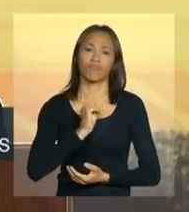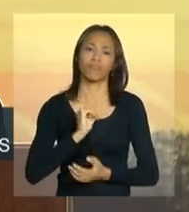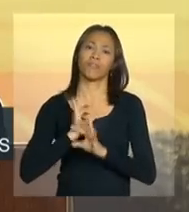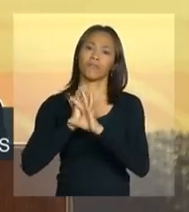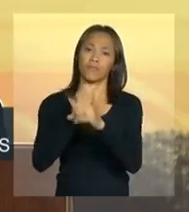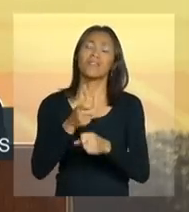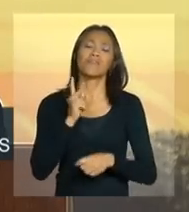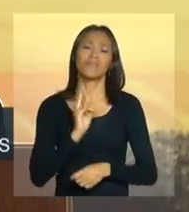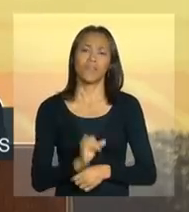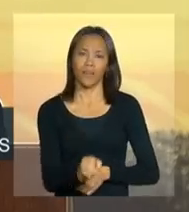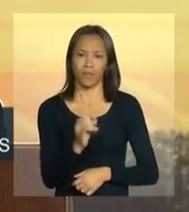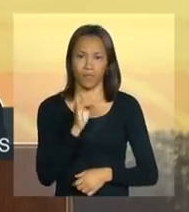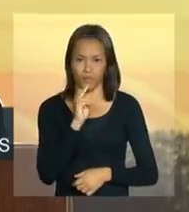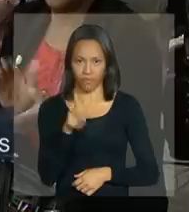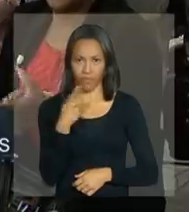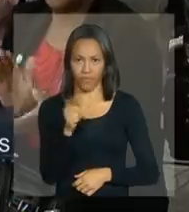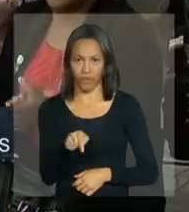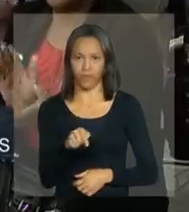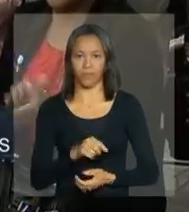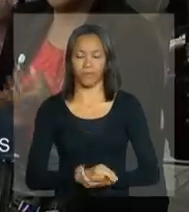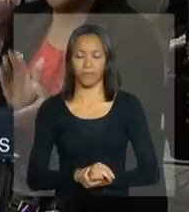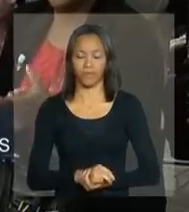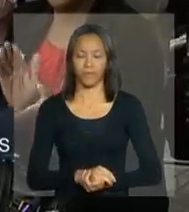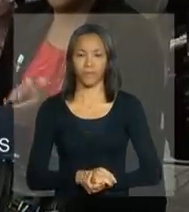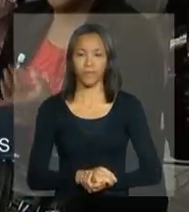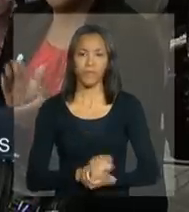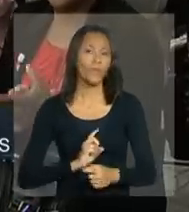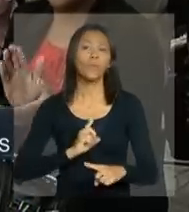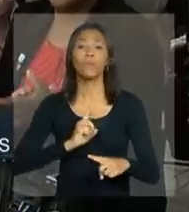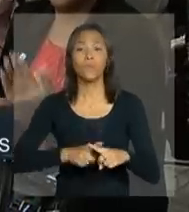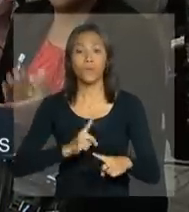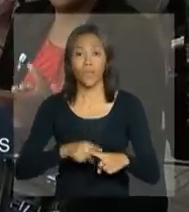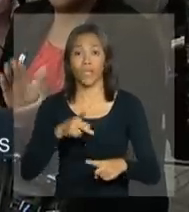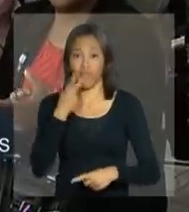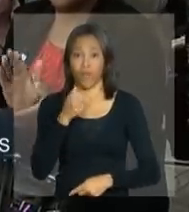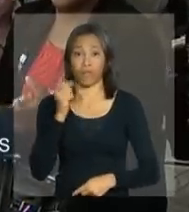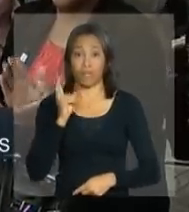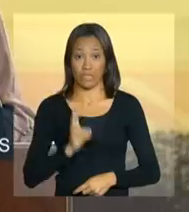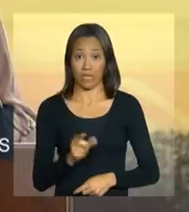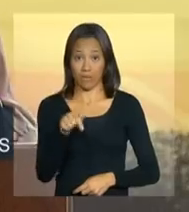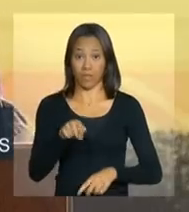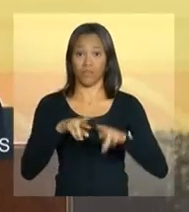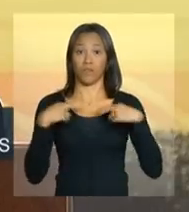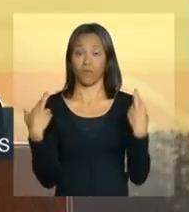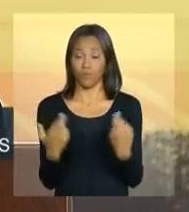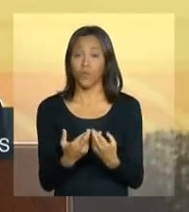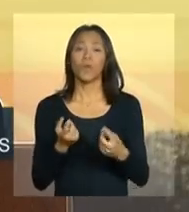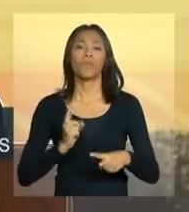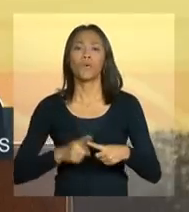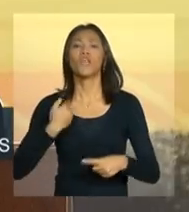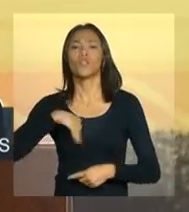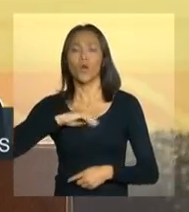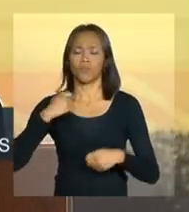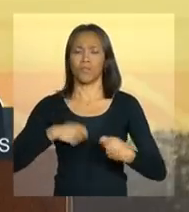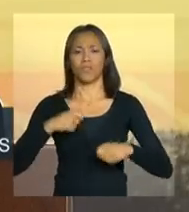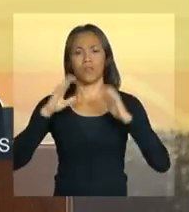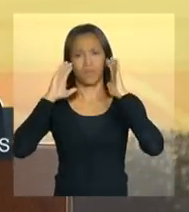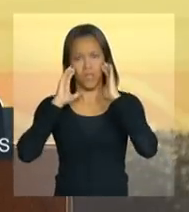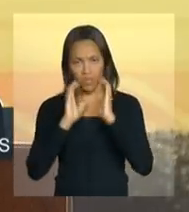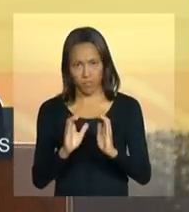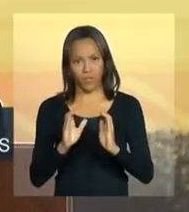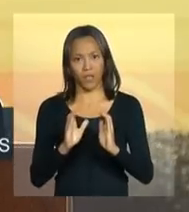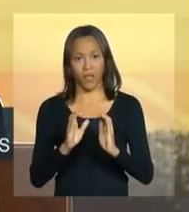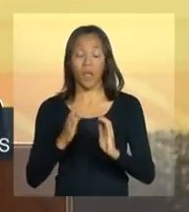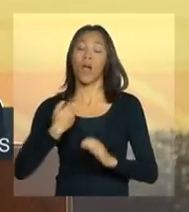países africanos por quê Porque nós temos de Honrar as nossas